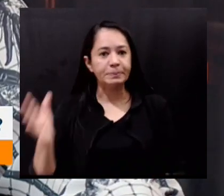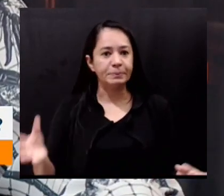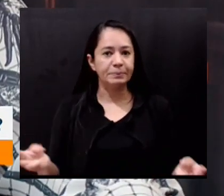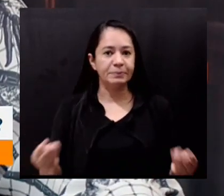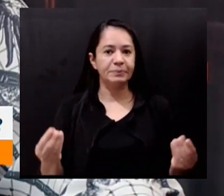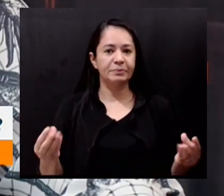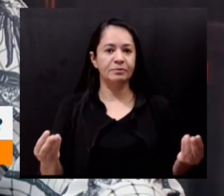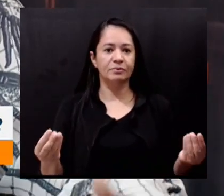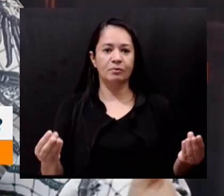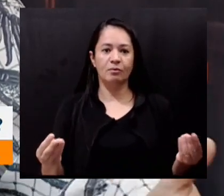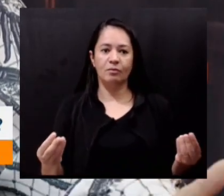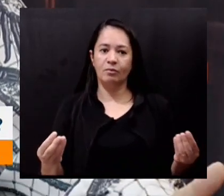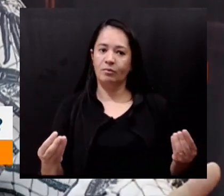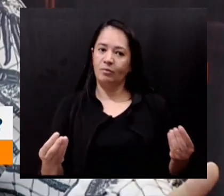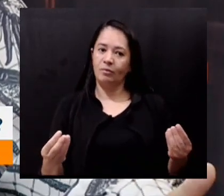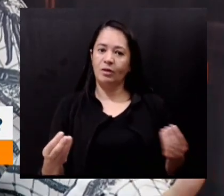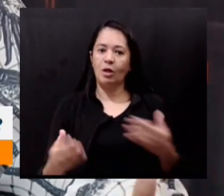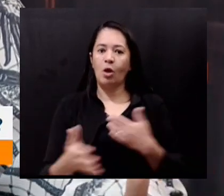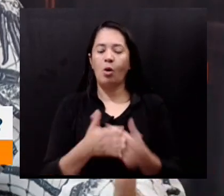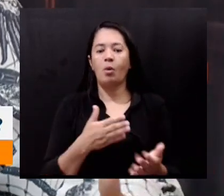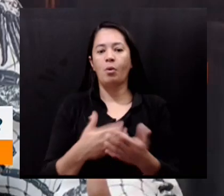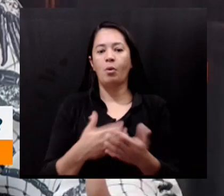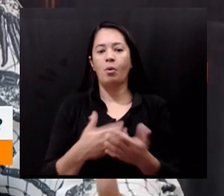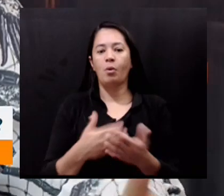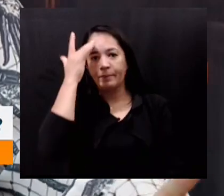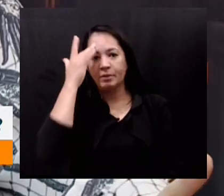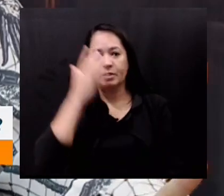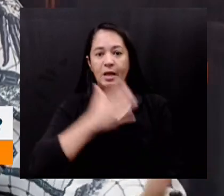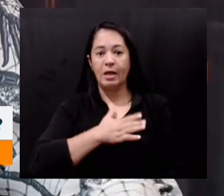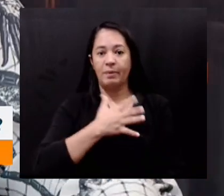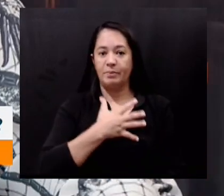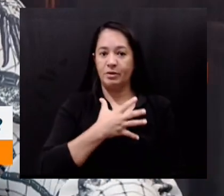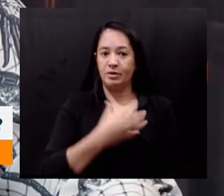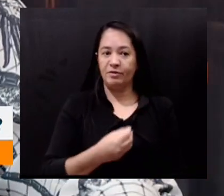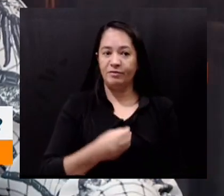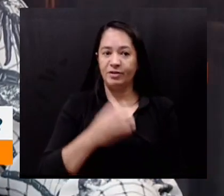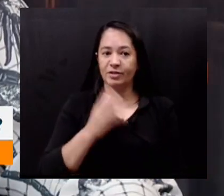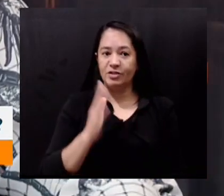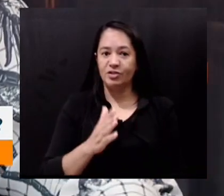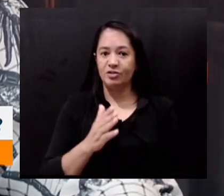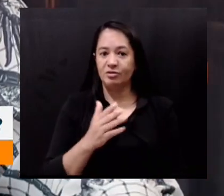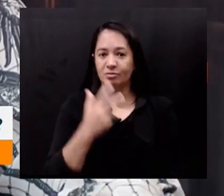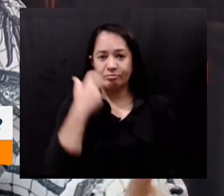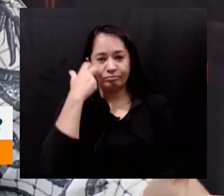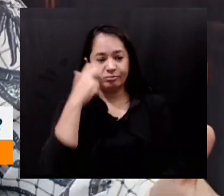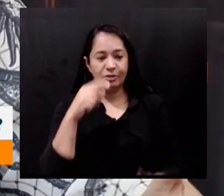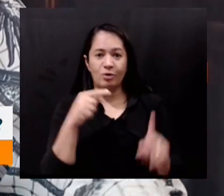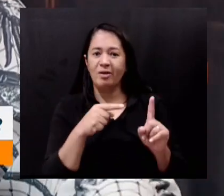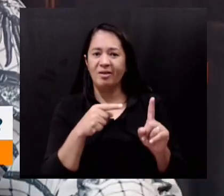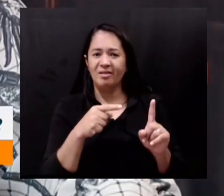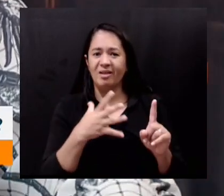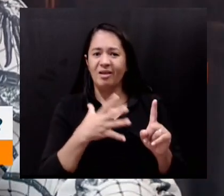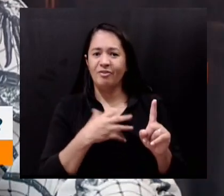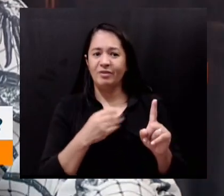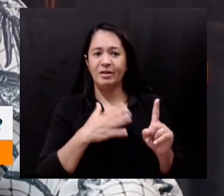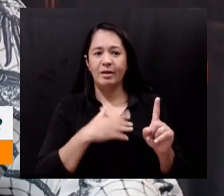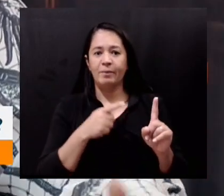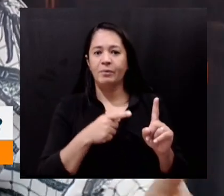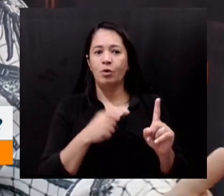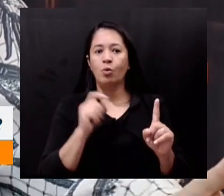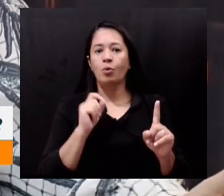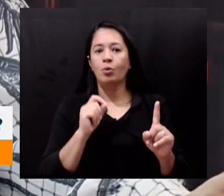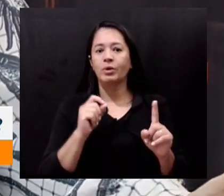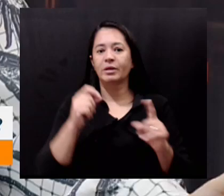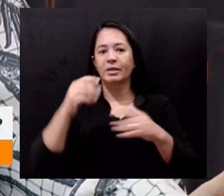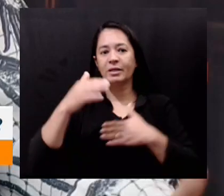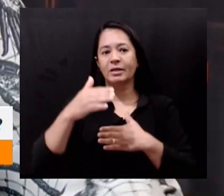com qualquer pessoa. Minha filha, eu já tive constrangimentos com ela, assim, Uhum. de caixa perguntar assim: "Nossa,